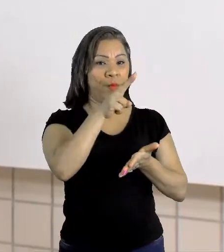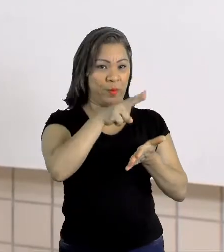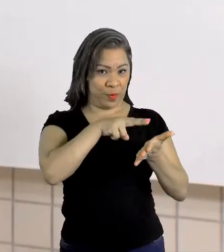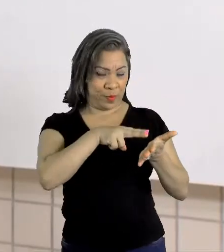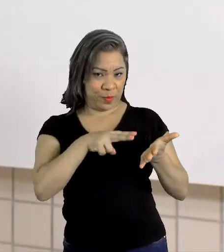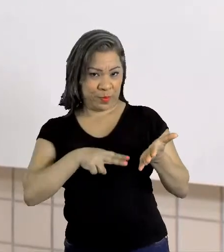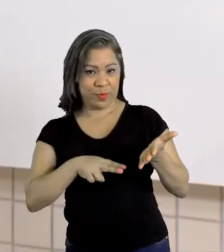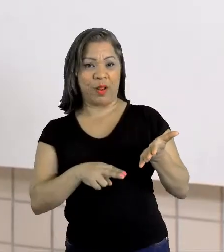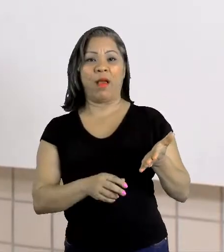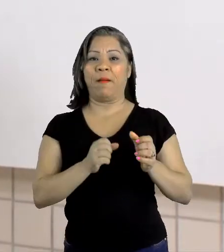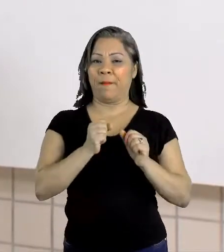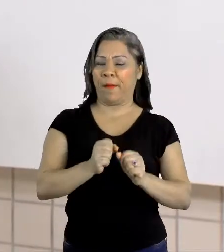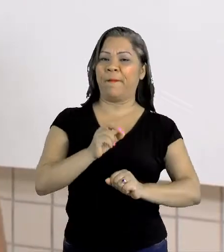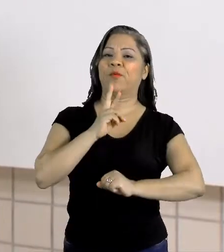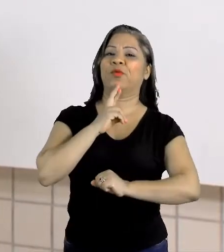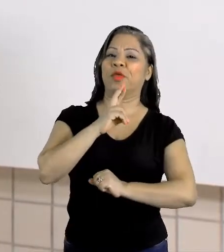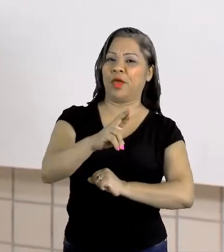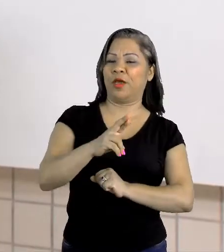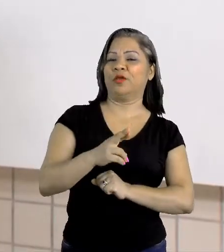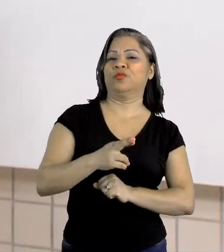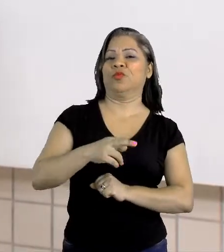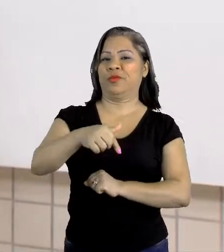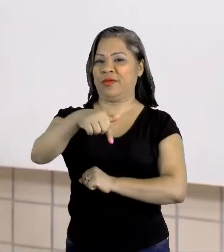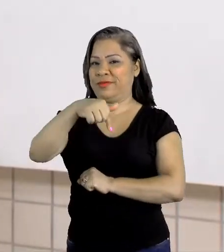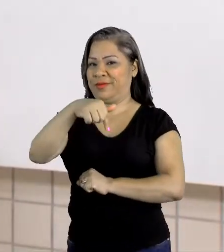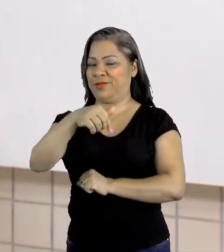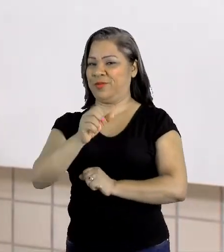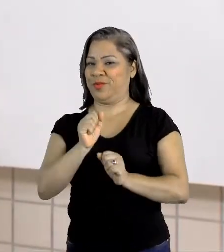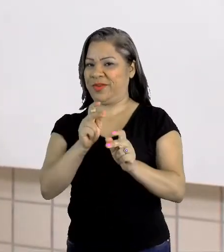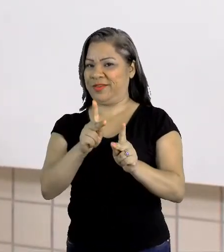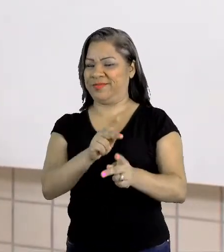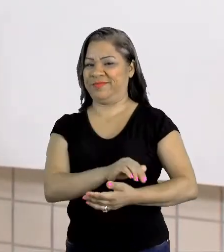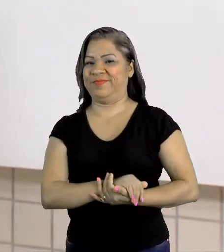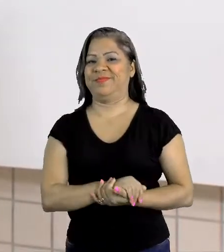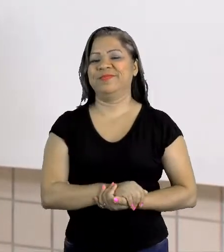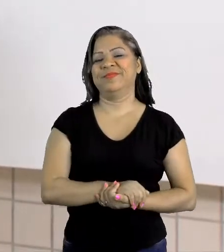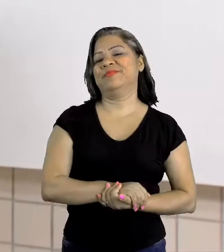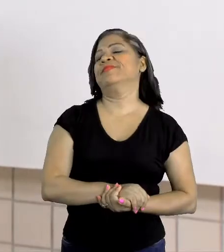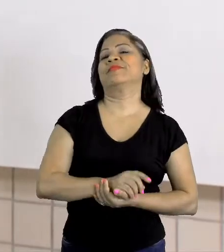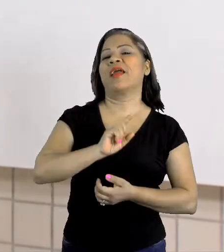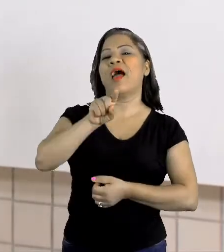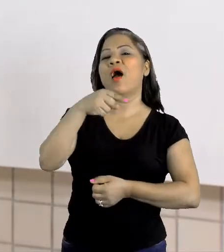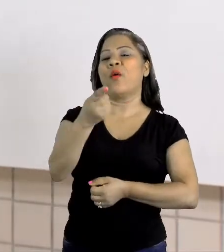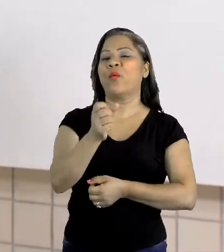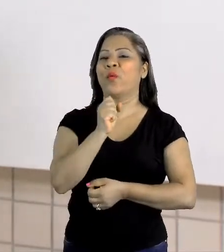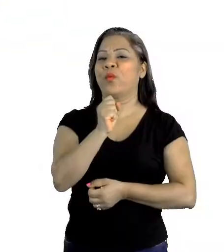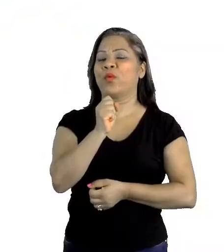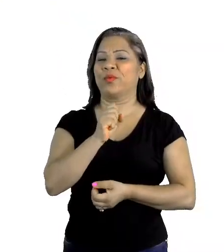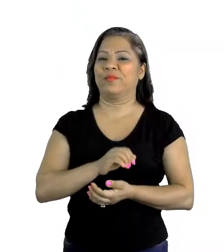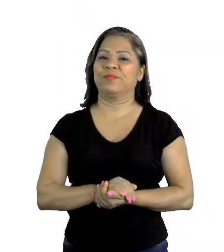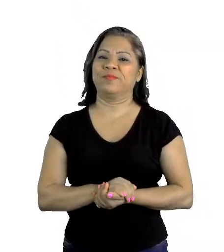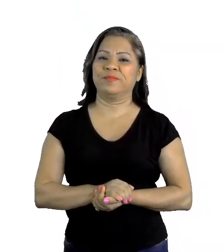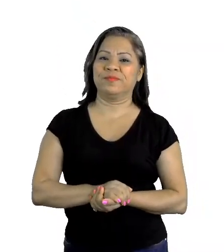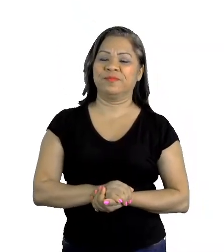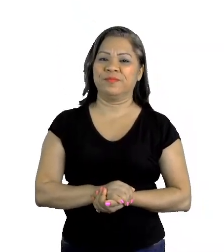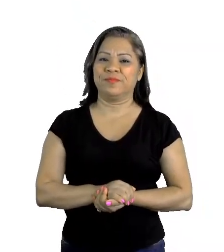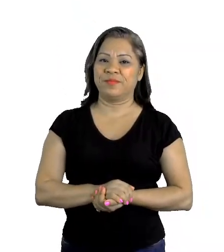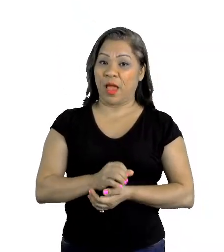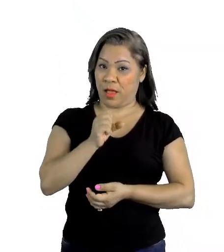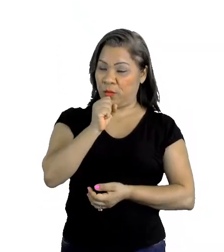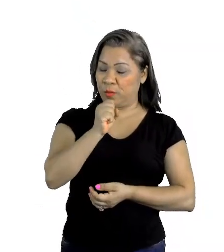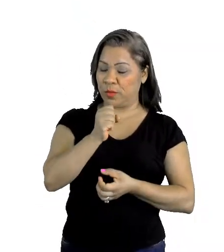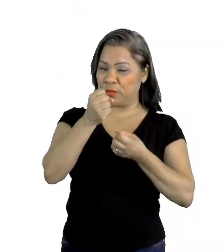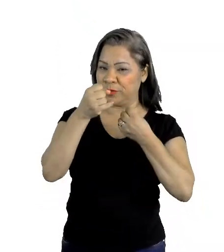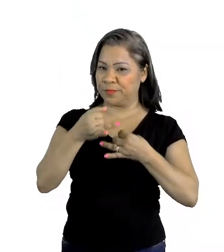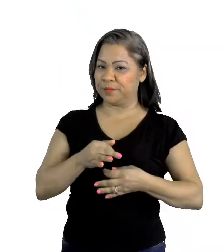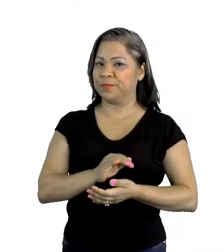poder responder a número 7, ok? Vamos para a número 8. A número 8 fala o seguinte: